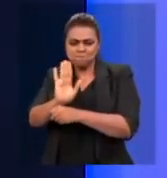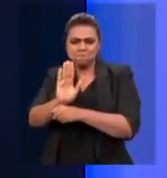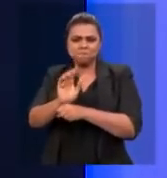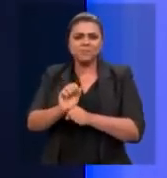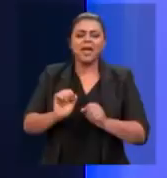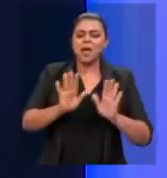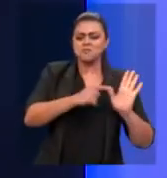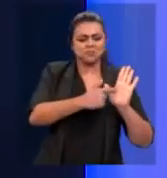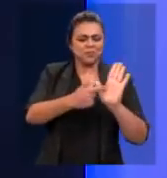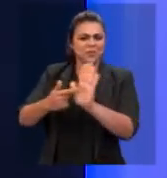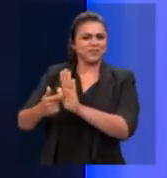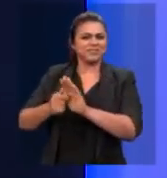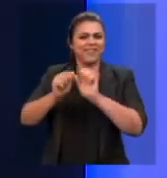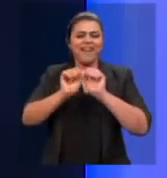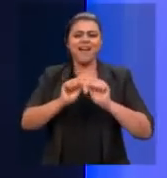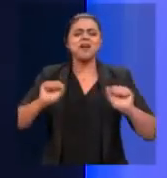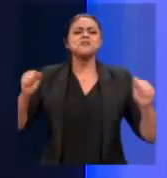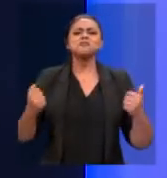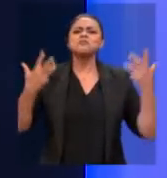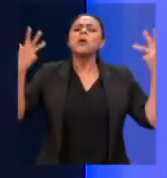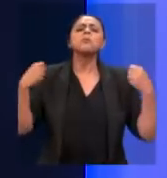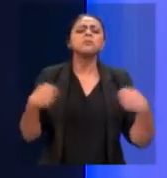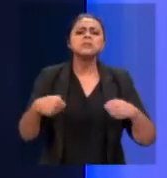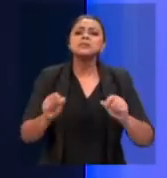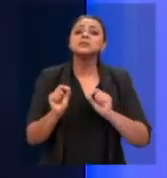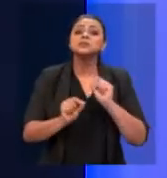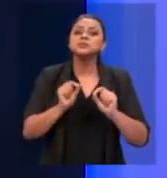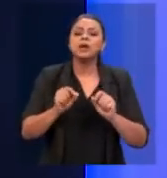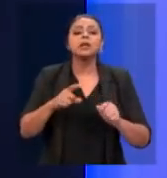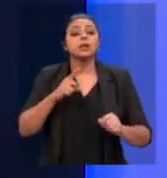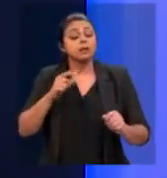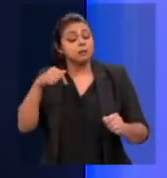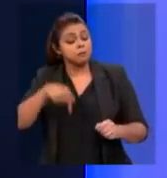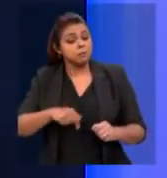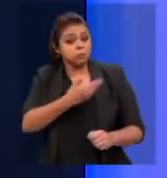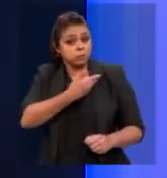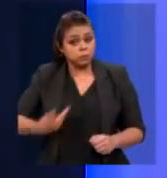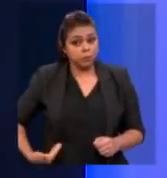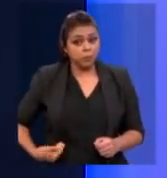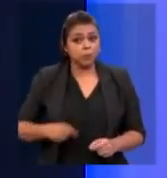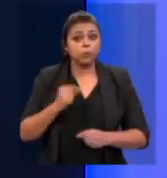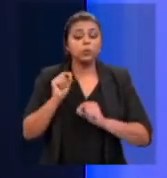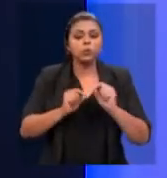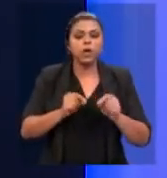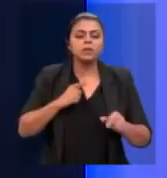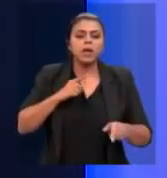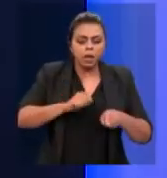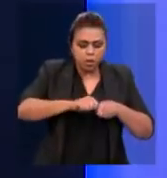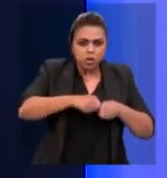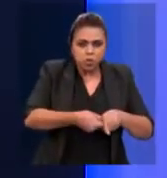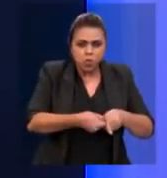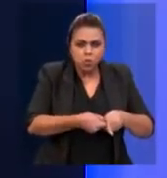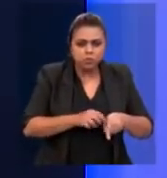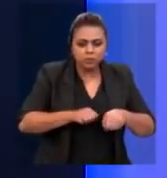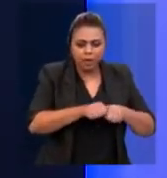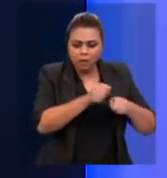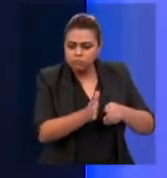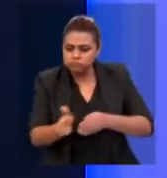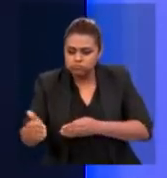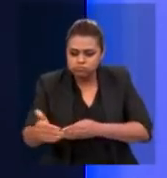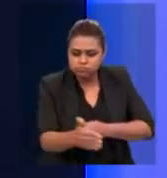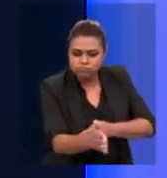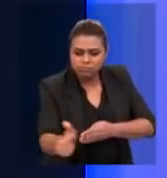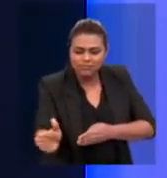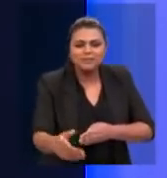no nosso plano de governo nós temos é estabelecida a criação da rota dos quilombos para reabrir o porto de são mateus